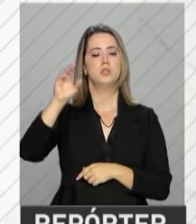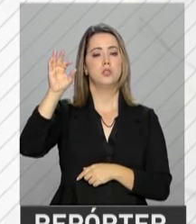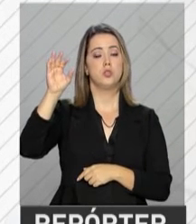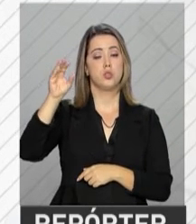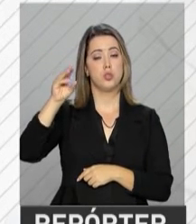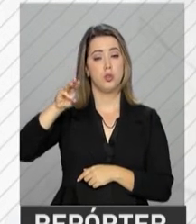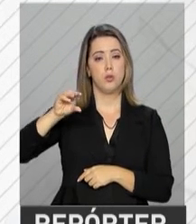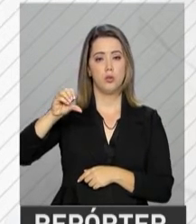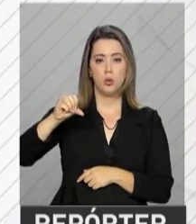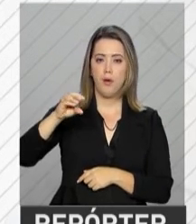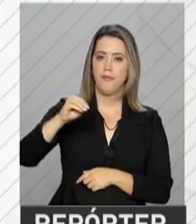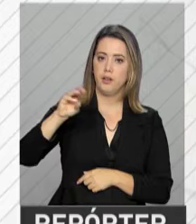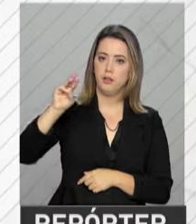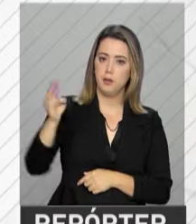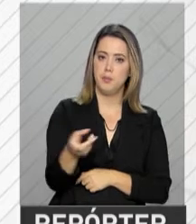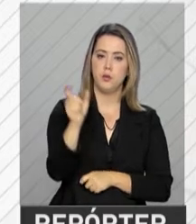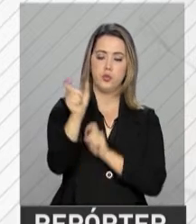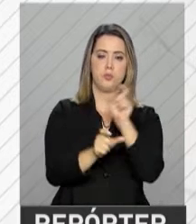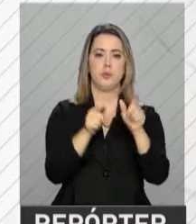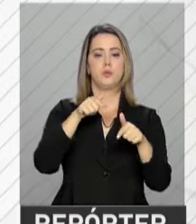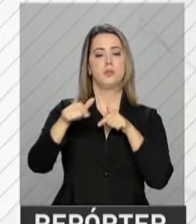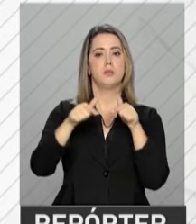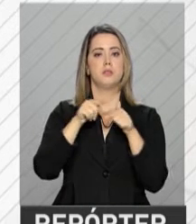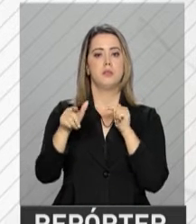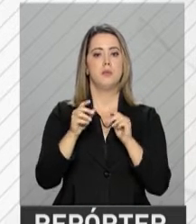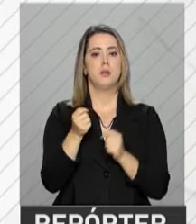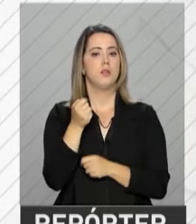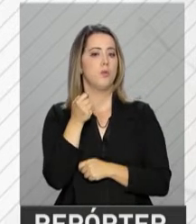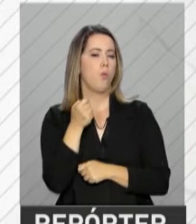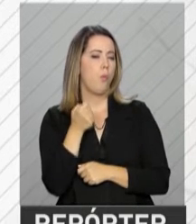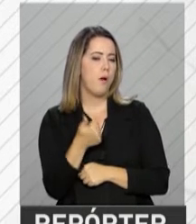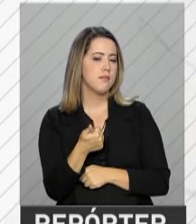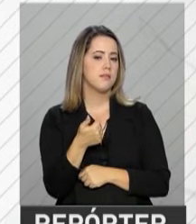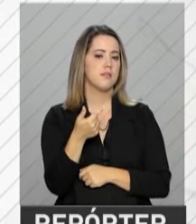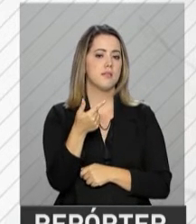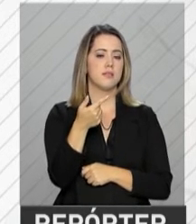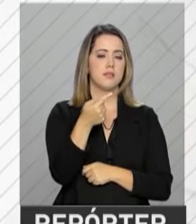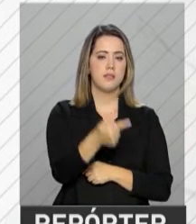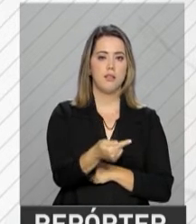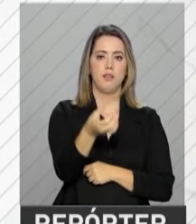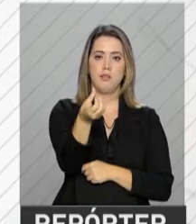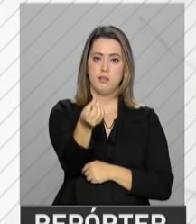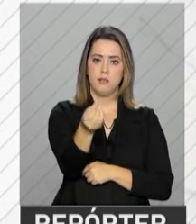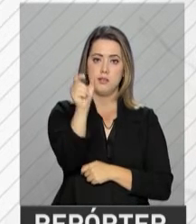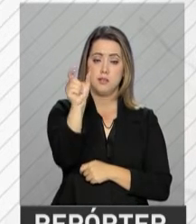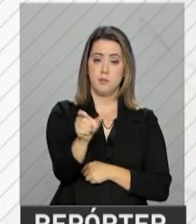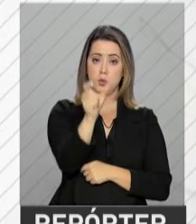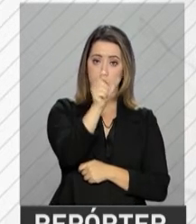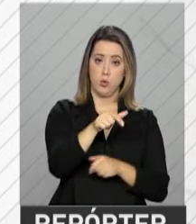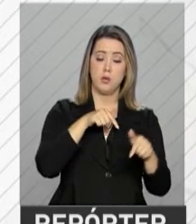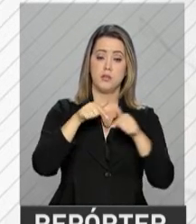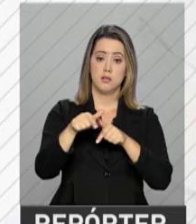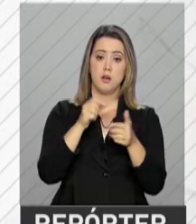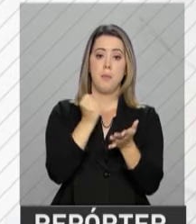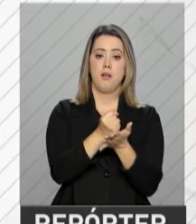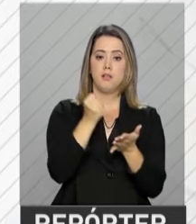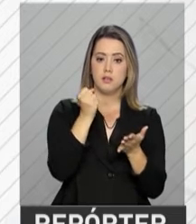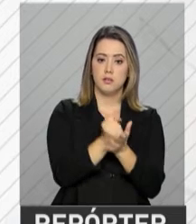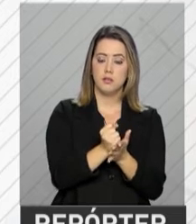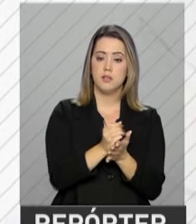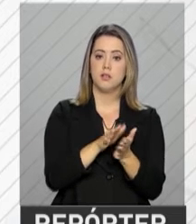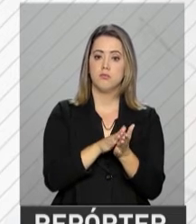ocupadas no brasil quase 76 por cento dos empregados do setor privado têm carteira